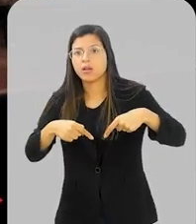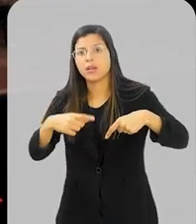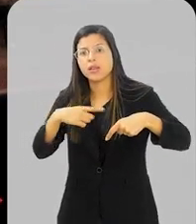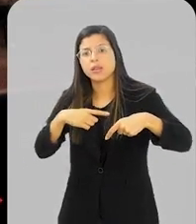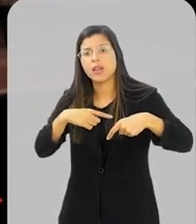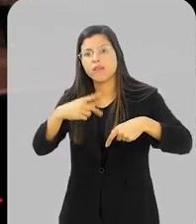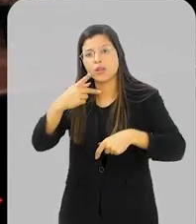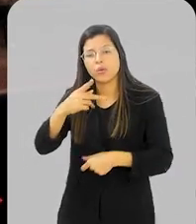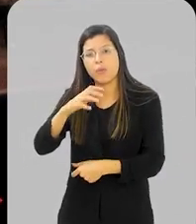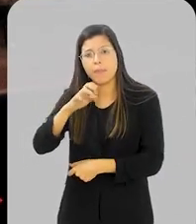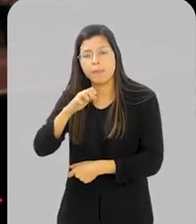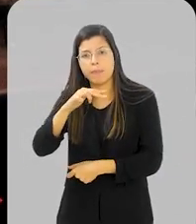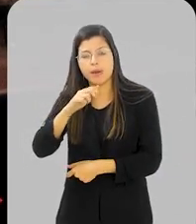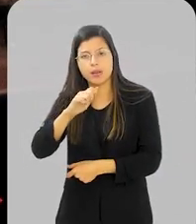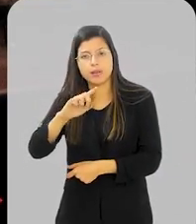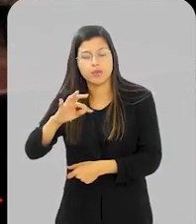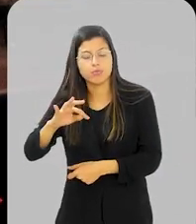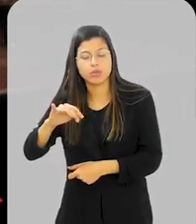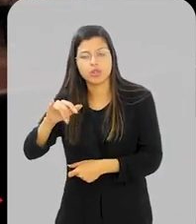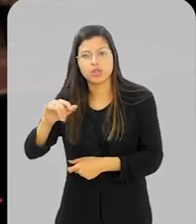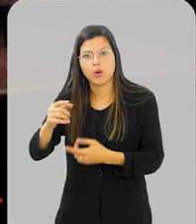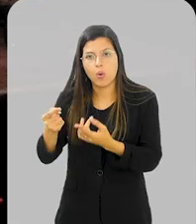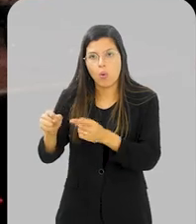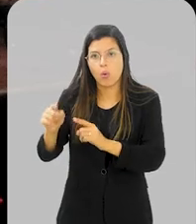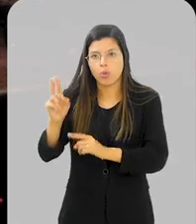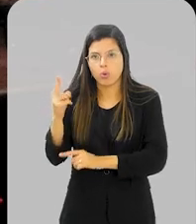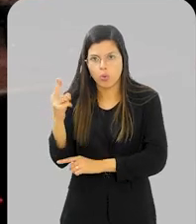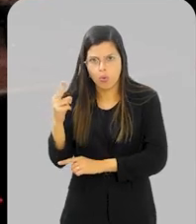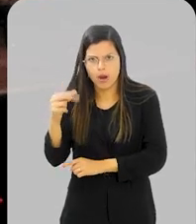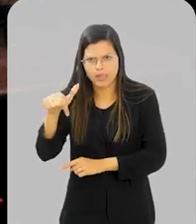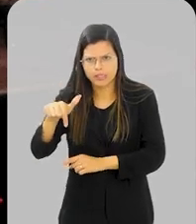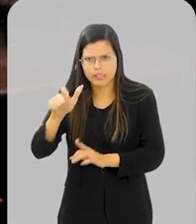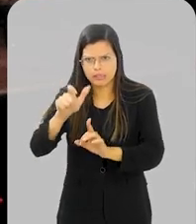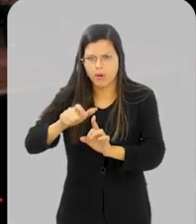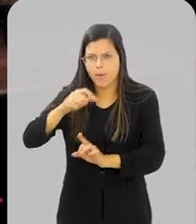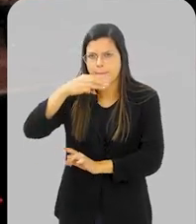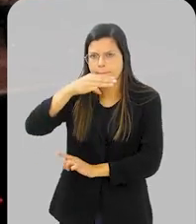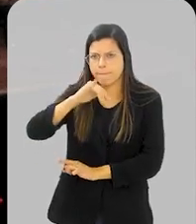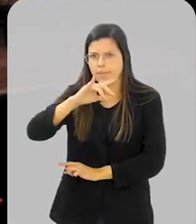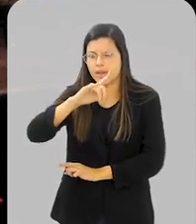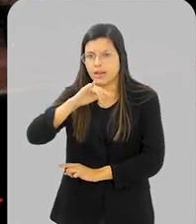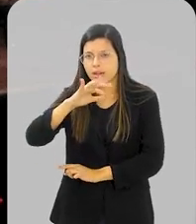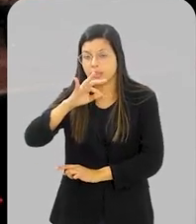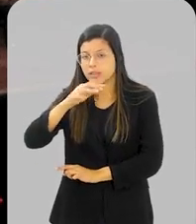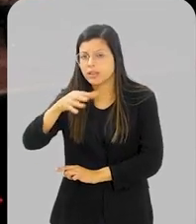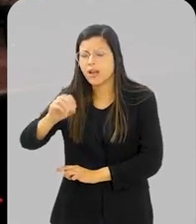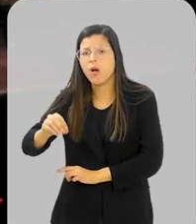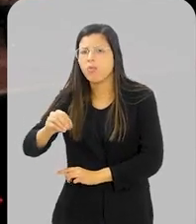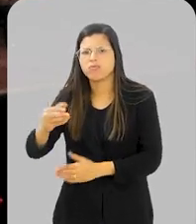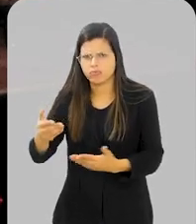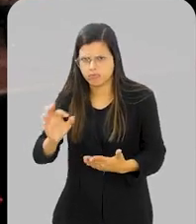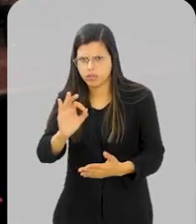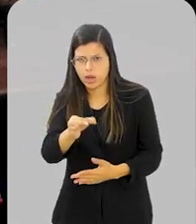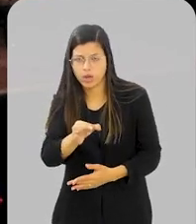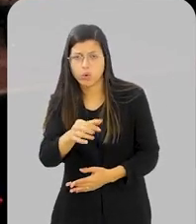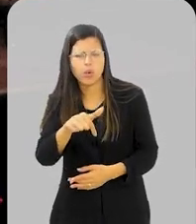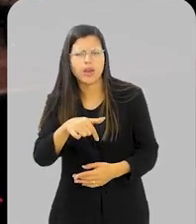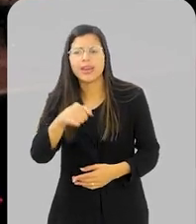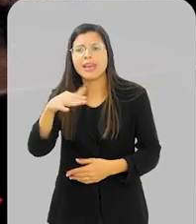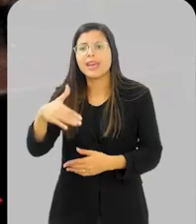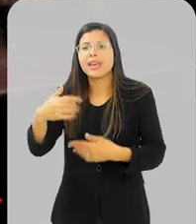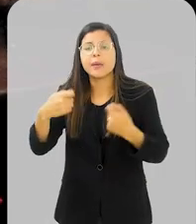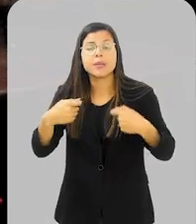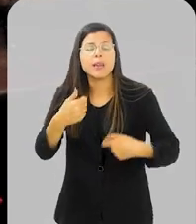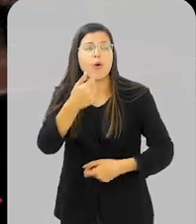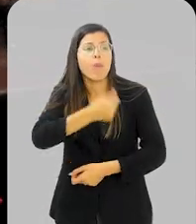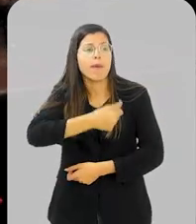dos tiros livres da marca do pênalti contra o Uruguai? Foi o Militão, não foi? Zagueiro? E quem deveria ter sido o